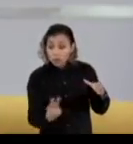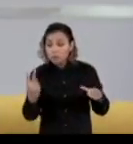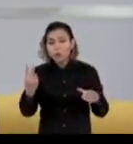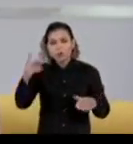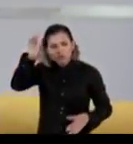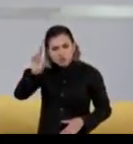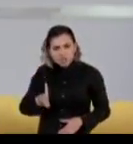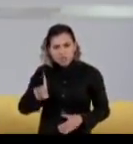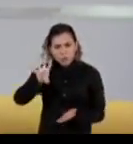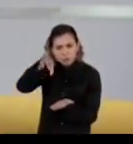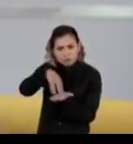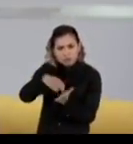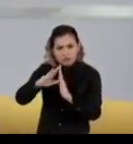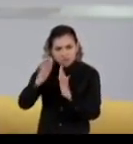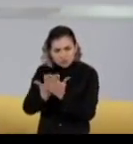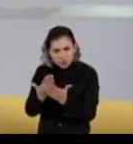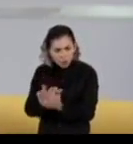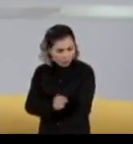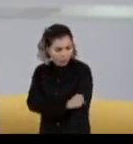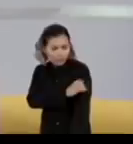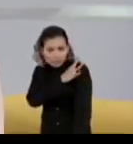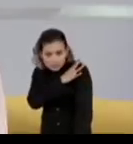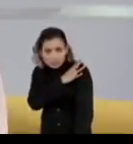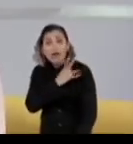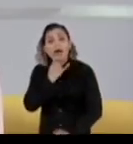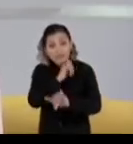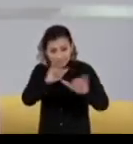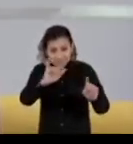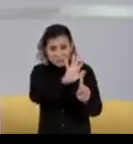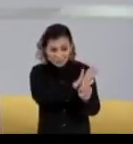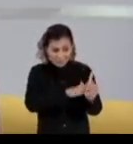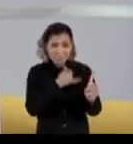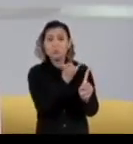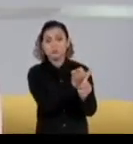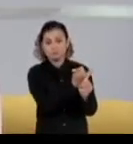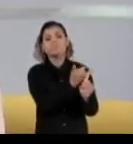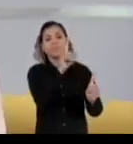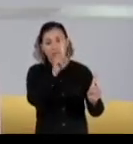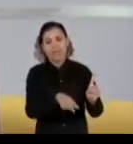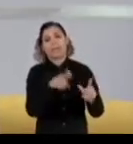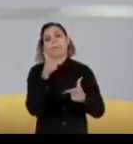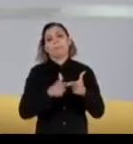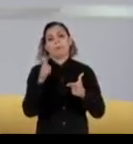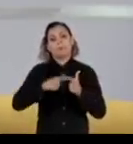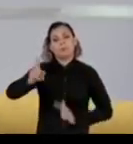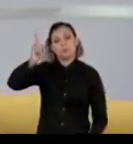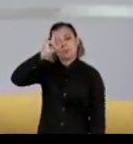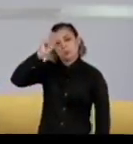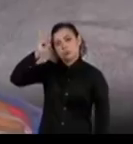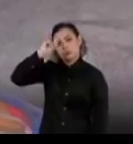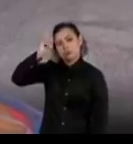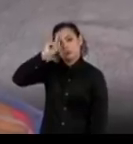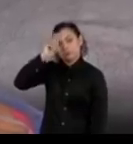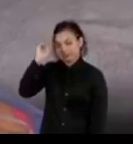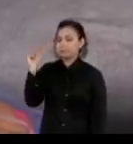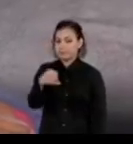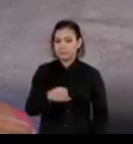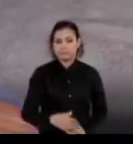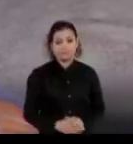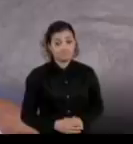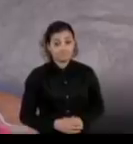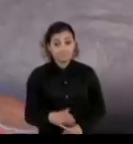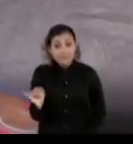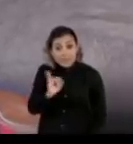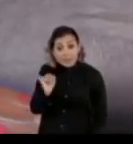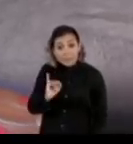escolas brasileiras do ensino fundamental afirmam que o bullying é um problema que acontece todos os dias. Os